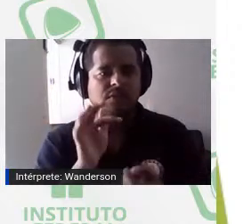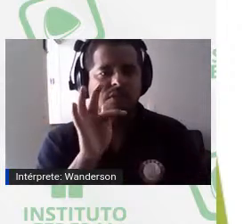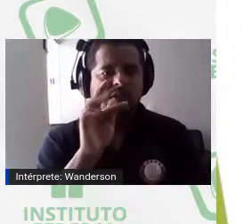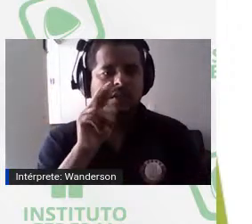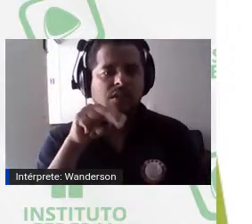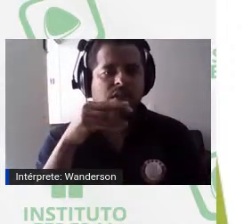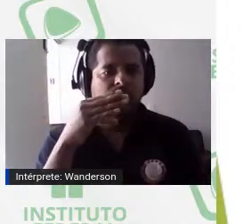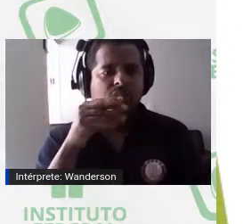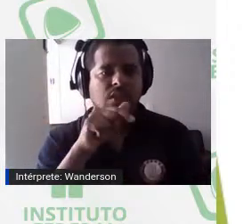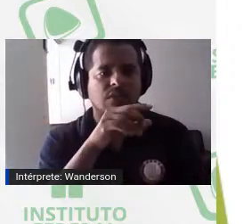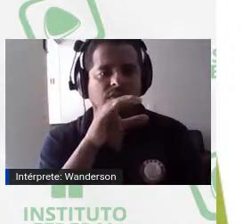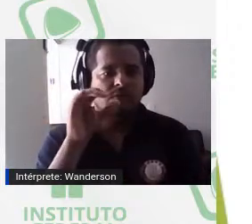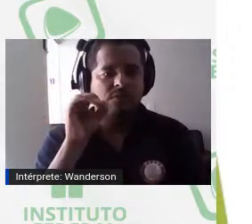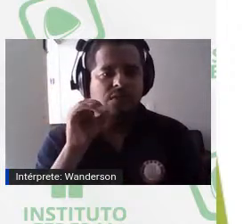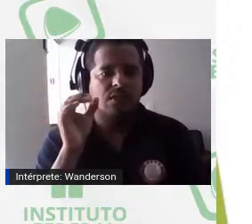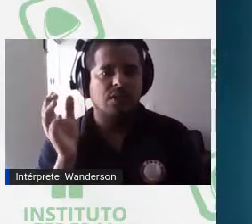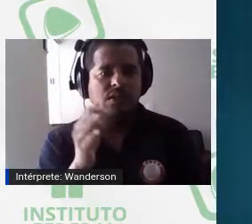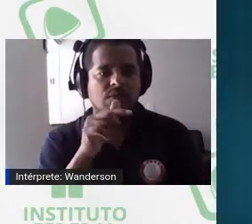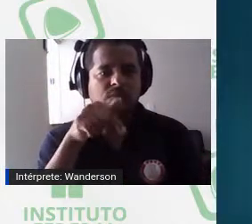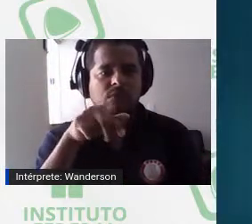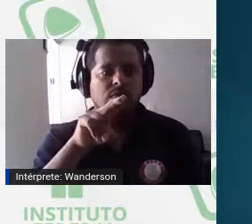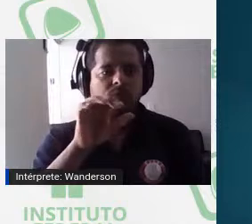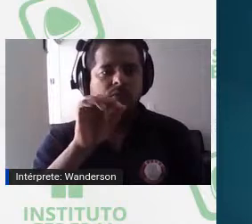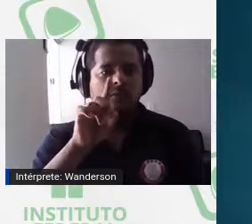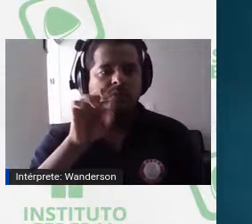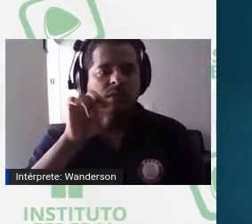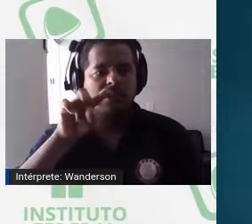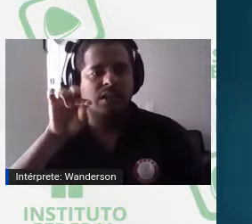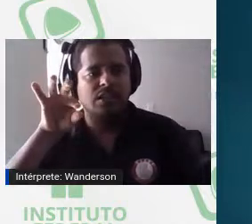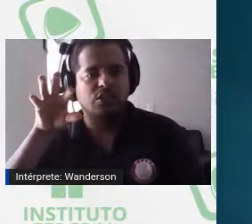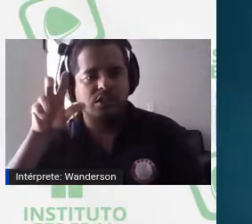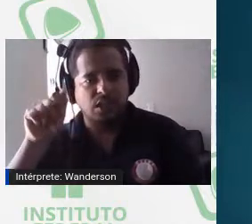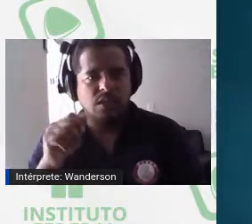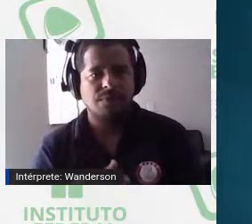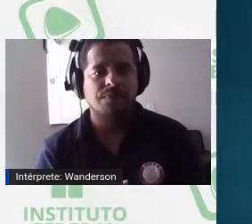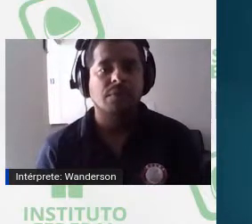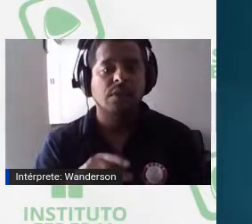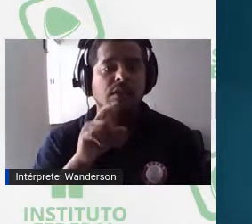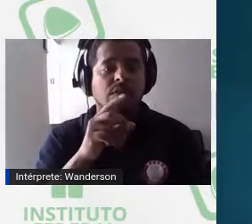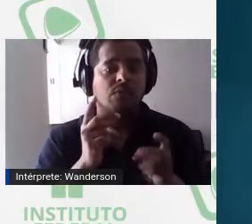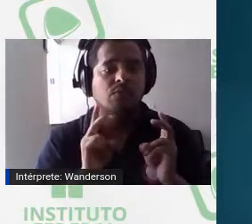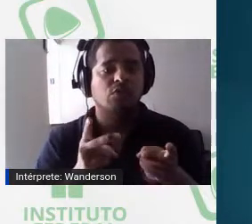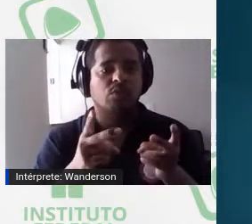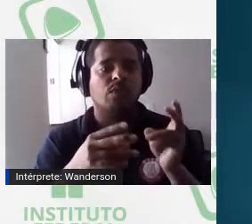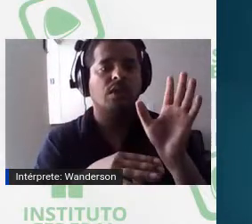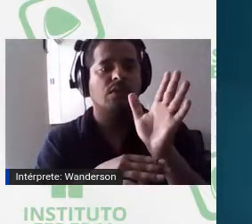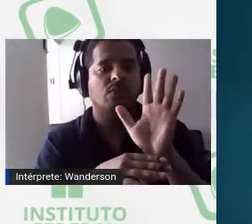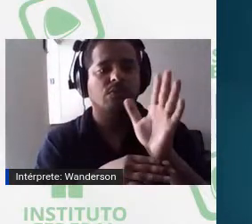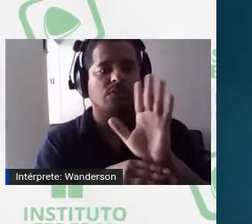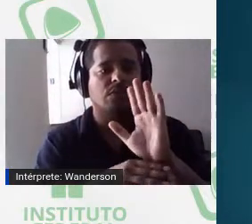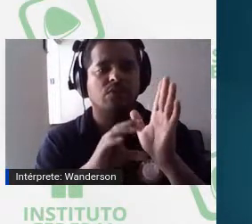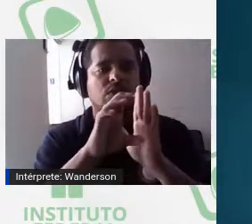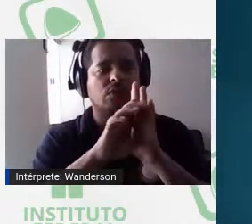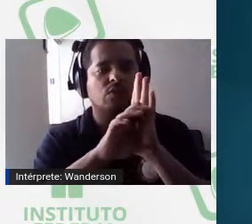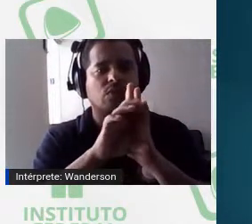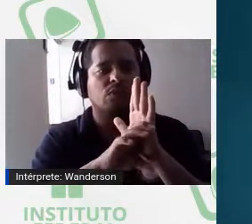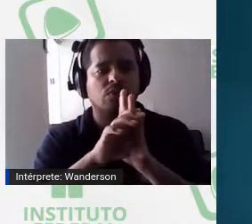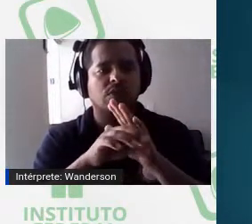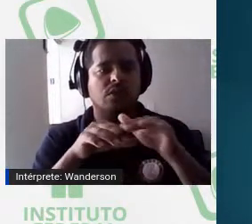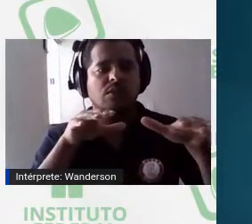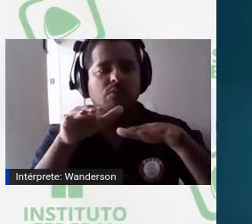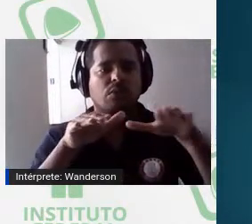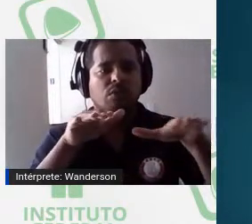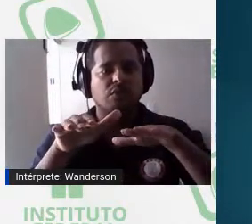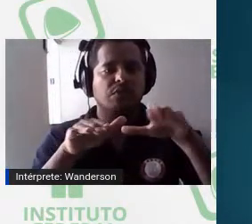equação horária do MRUV, da física. Agora damos continuidade a esse vídeo com o conceito de movimento retilíneo